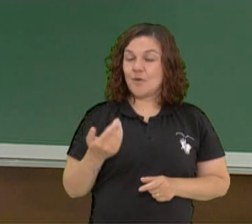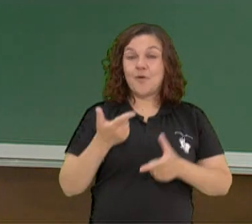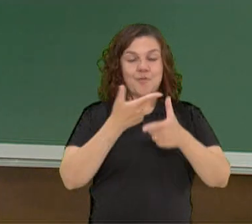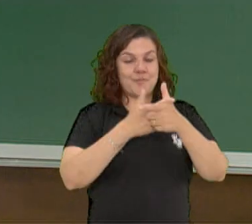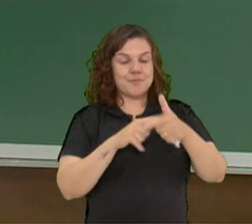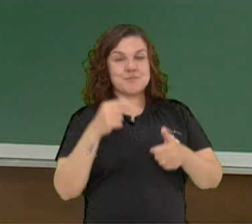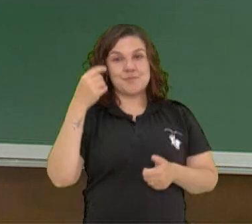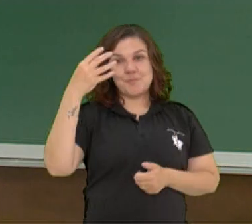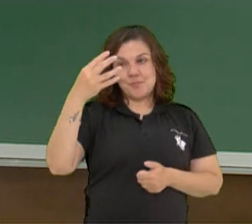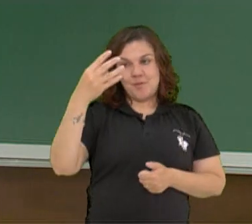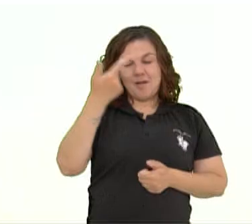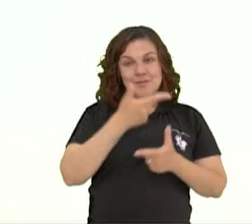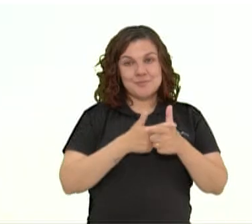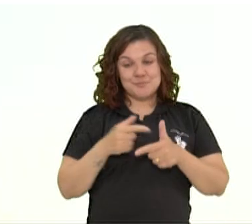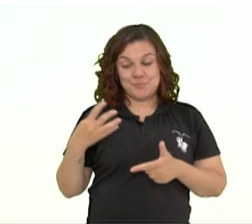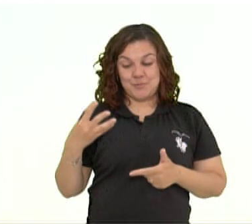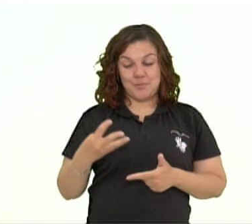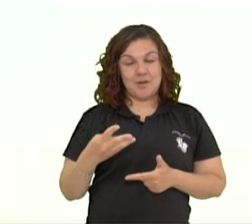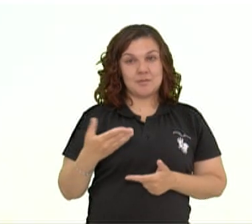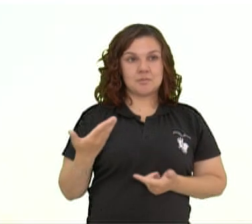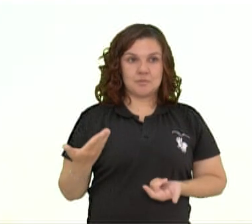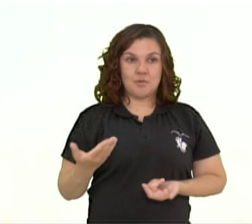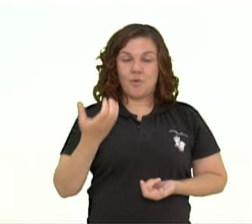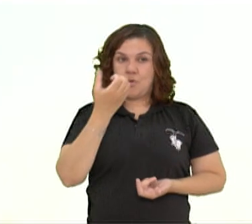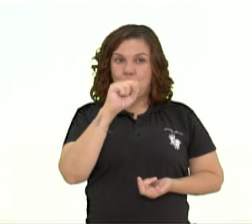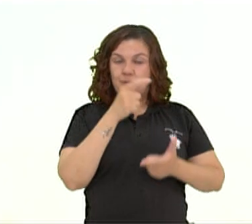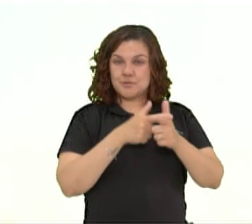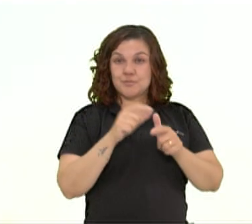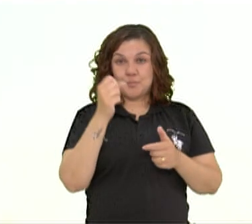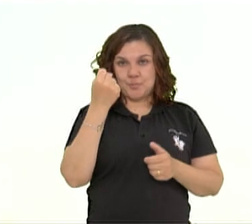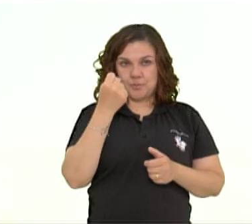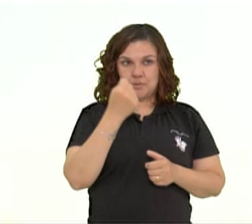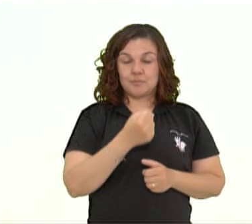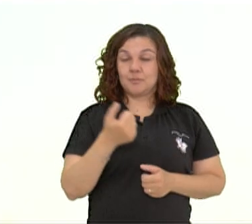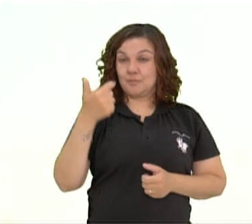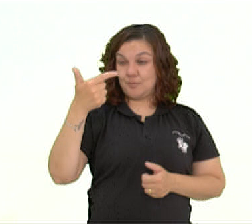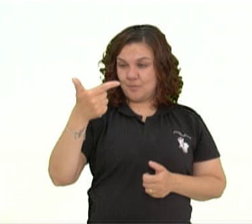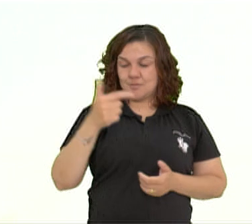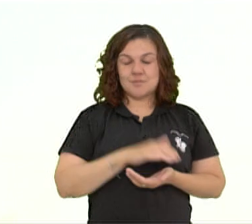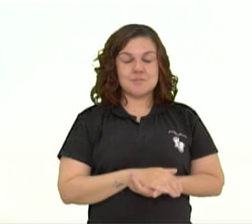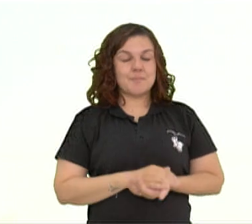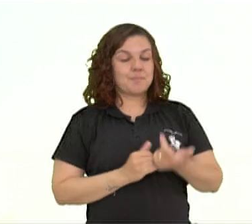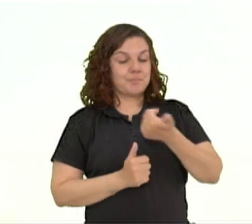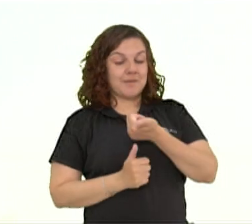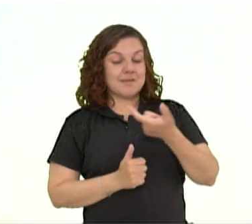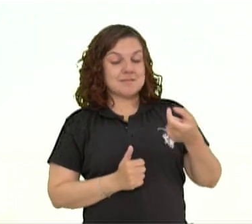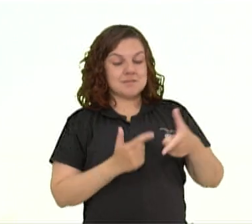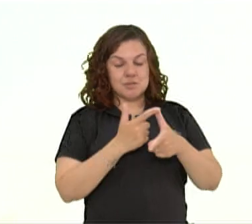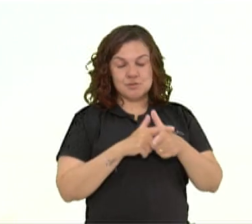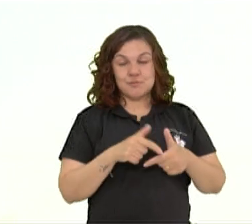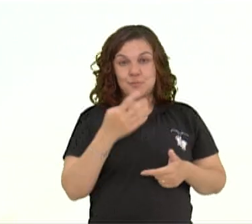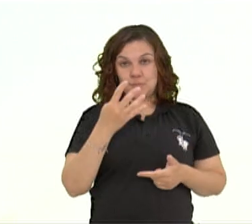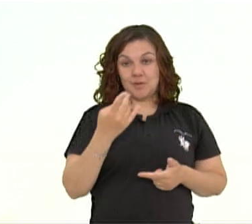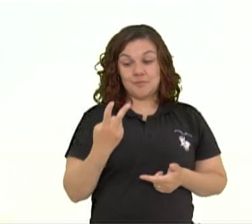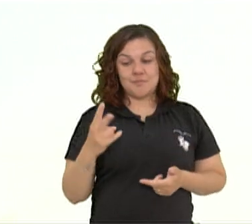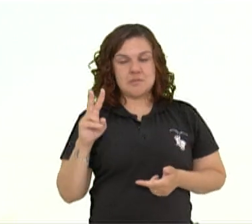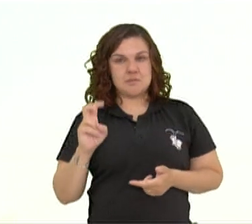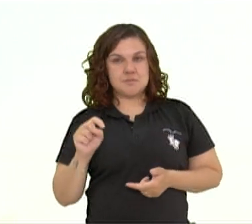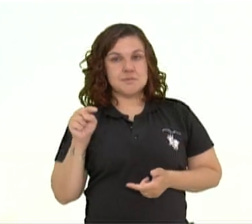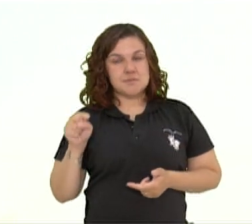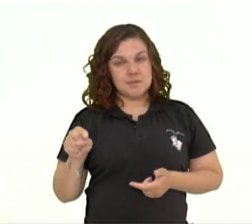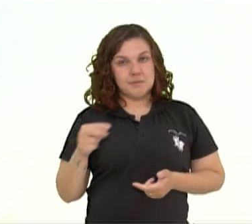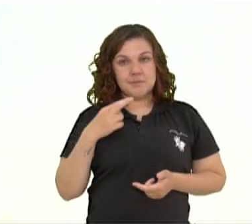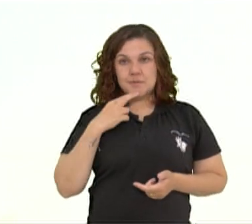por 4 em cima e embaixo. 8 dividido por 4, 2. 100 dividido por 4, 25. Então